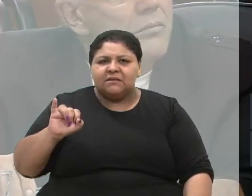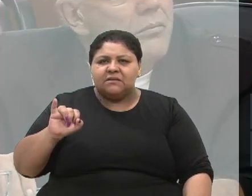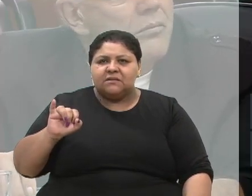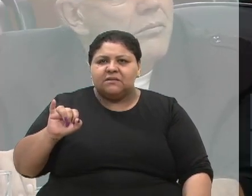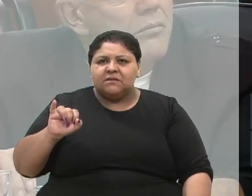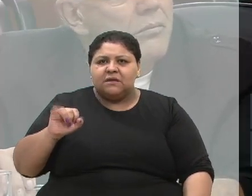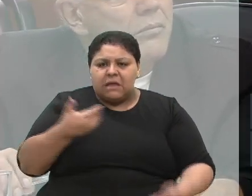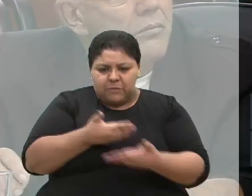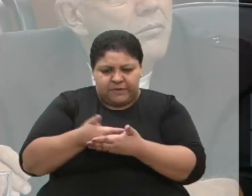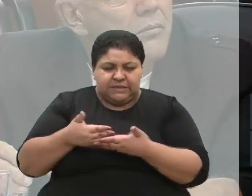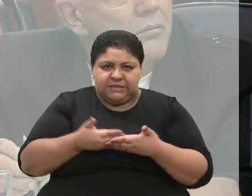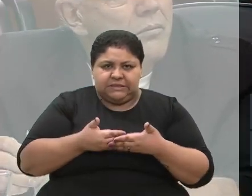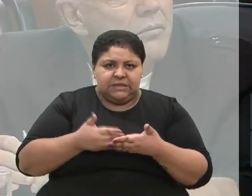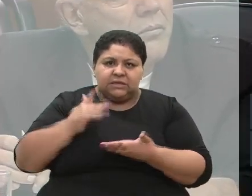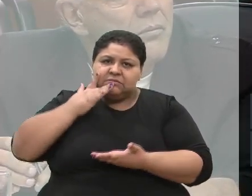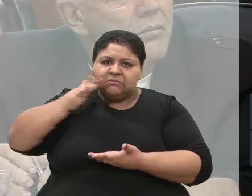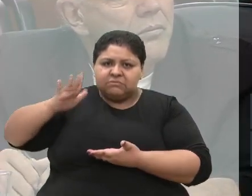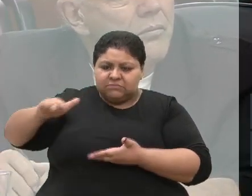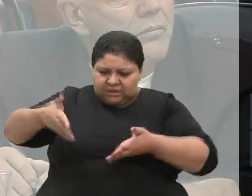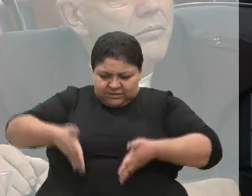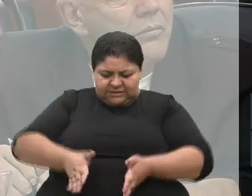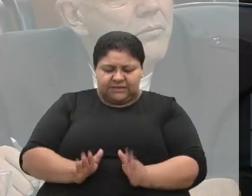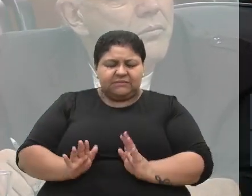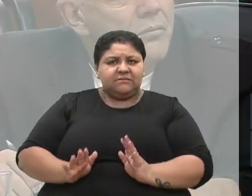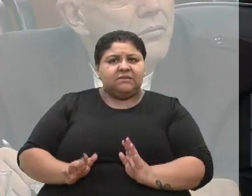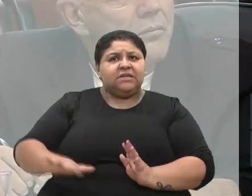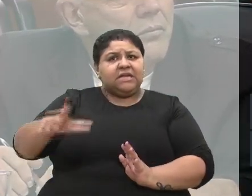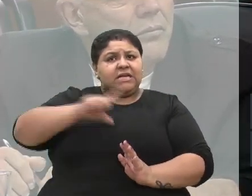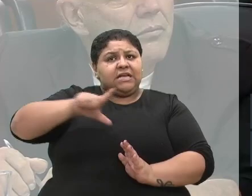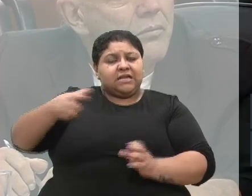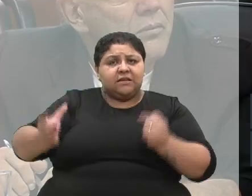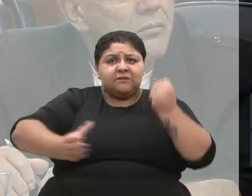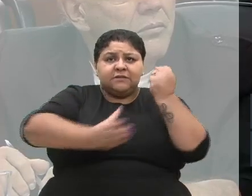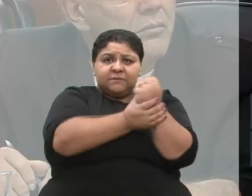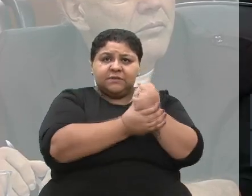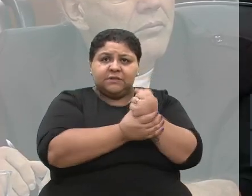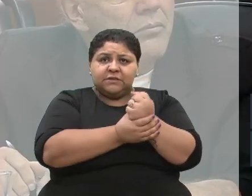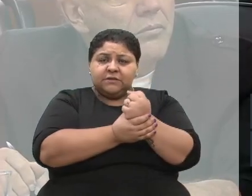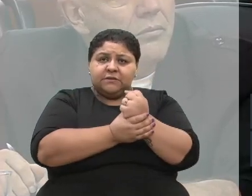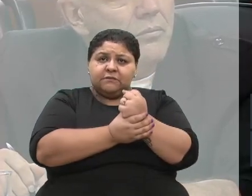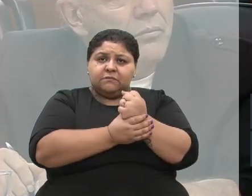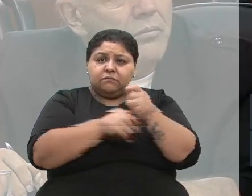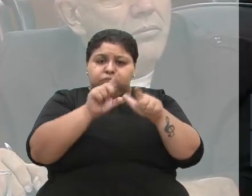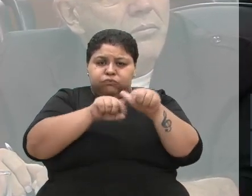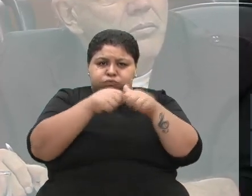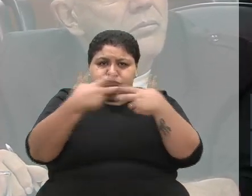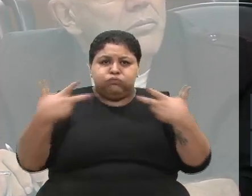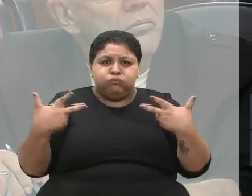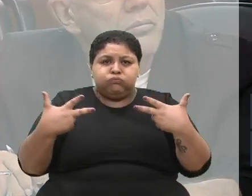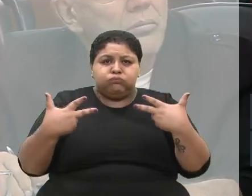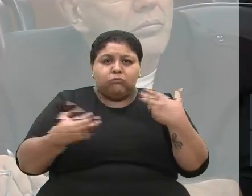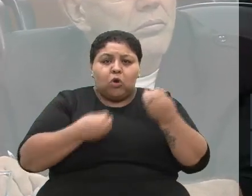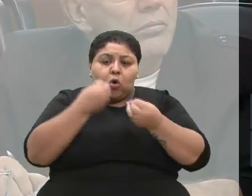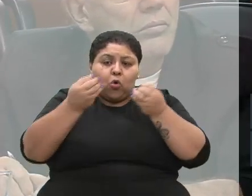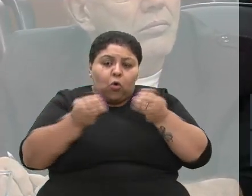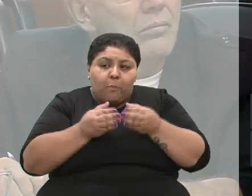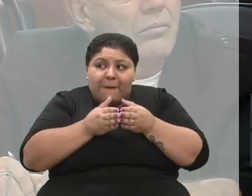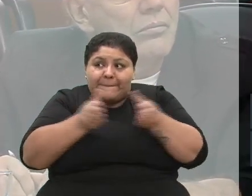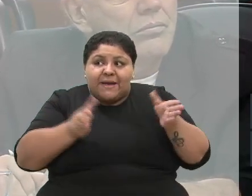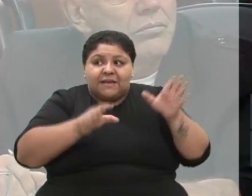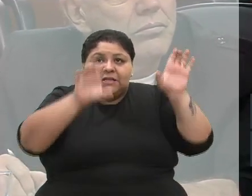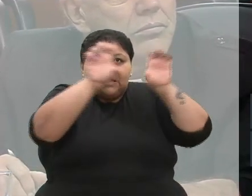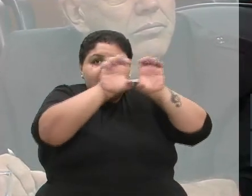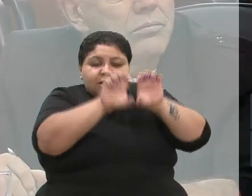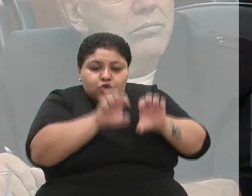essas crianças que vão nascer, para esses bebês? Nós temos a garantia de equipamentos? Como que será aberta essa estrutura ali no